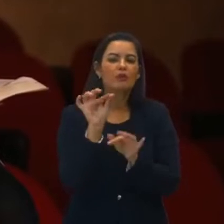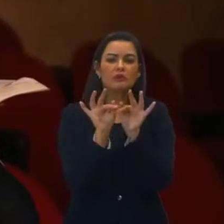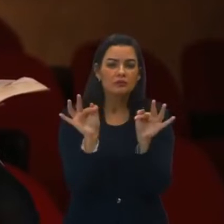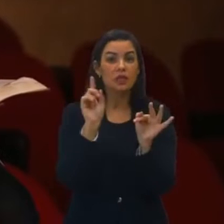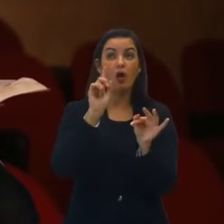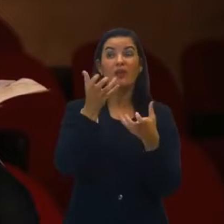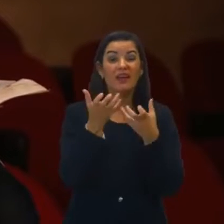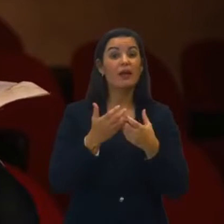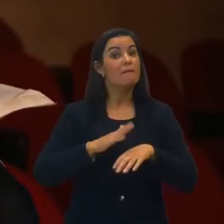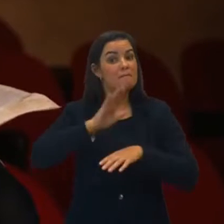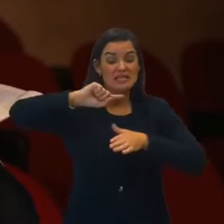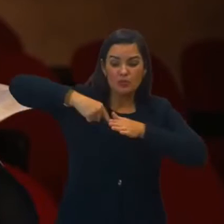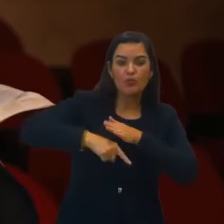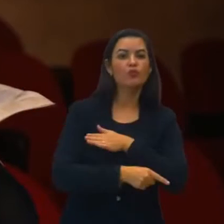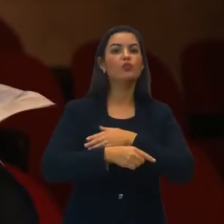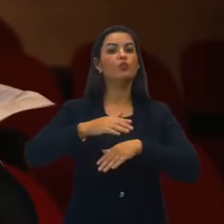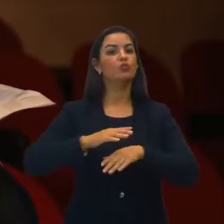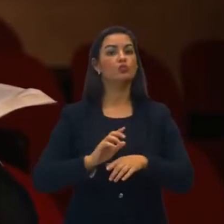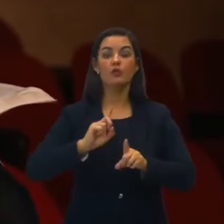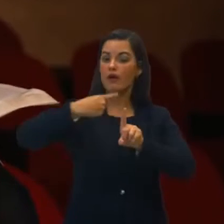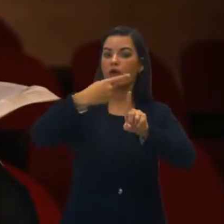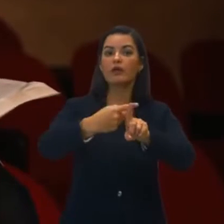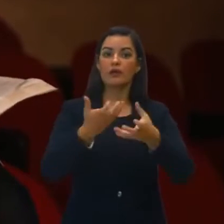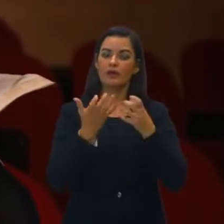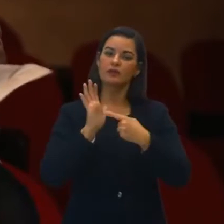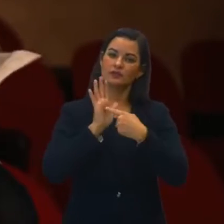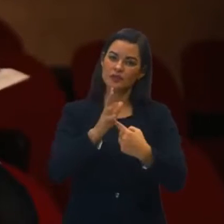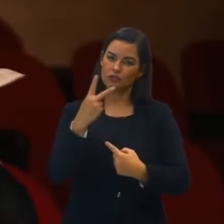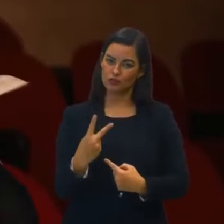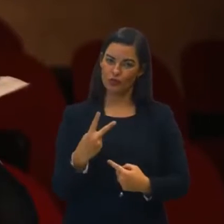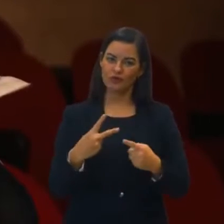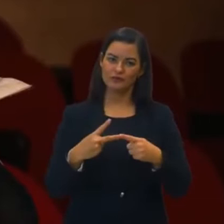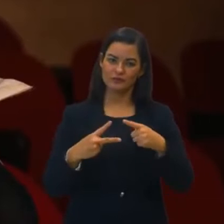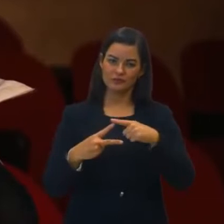mim. E eu quero ilustrar isso de duas maneiras. Primeiro,